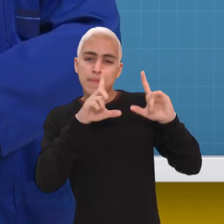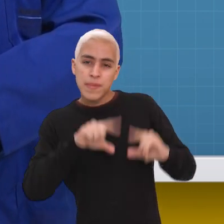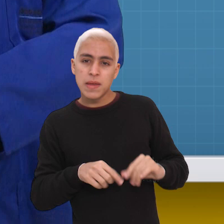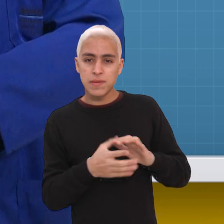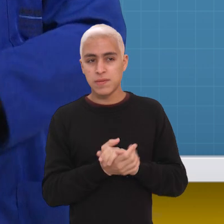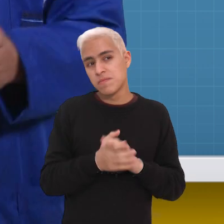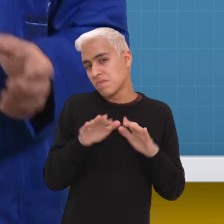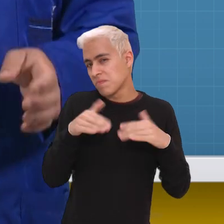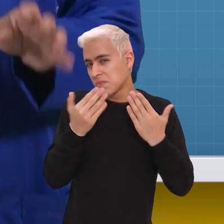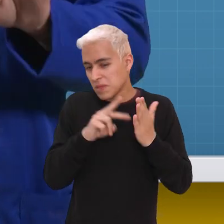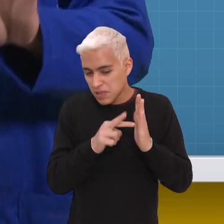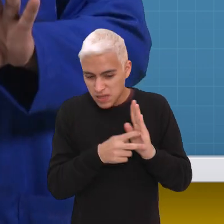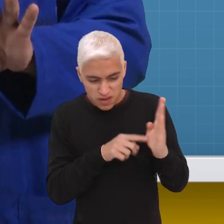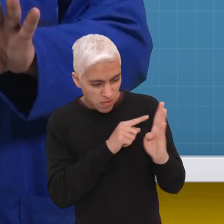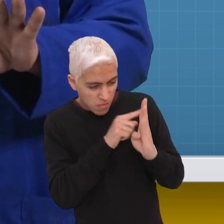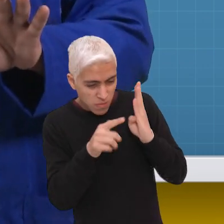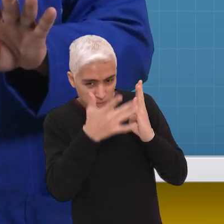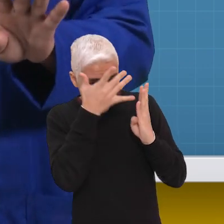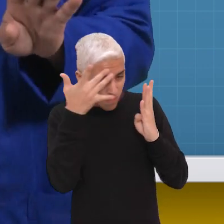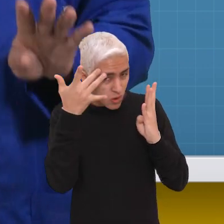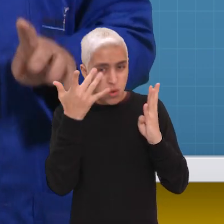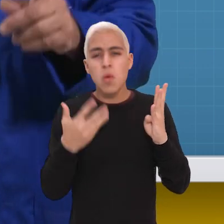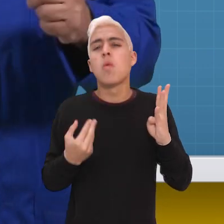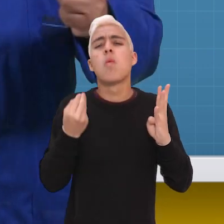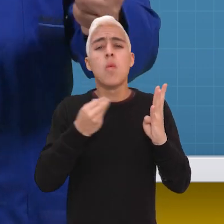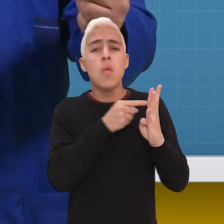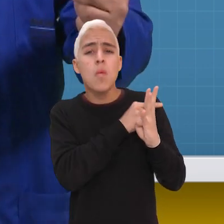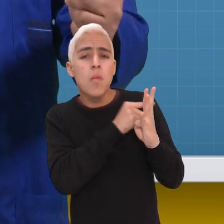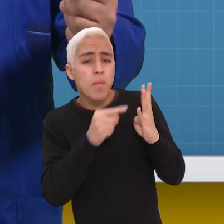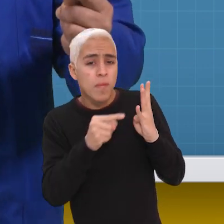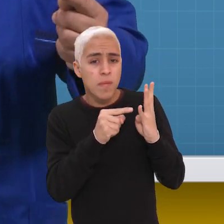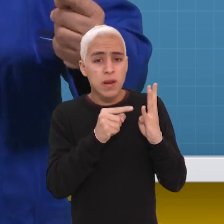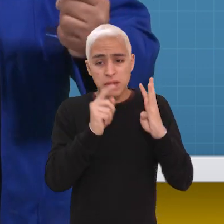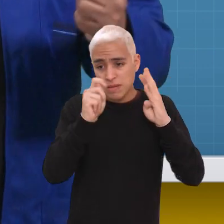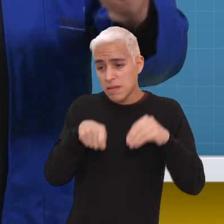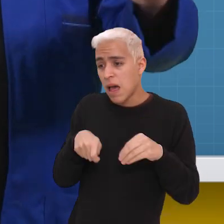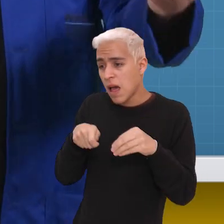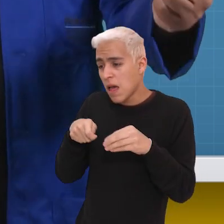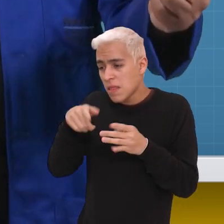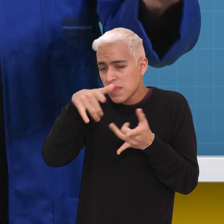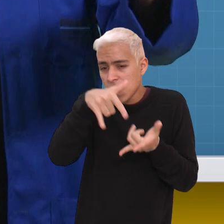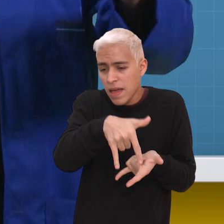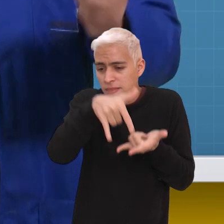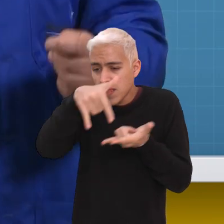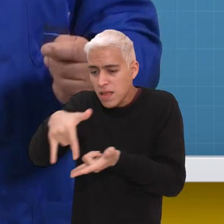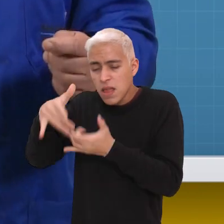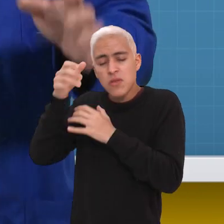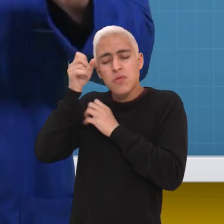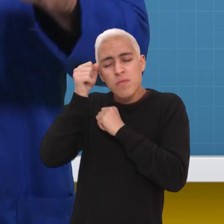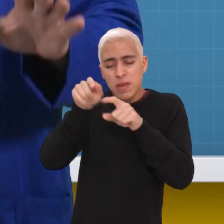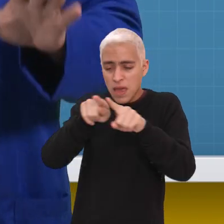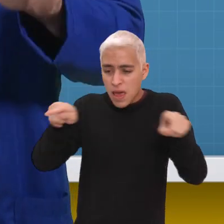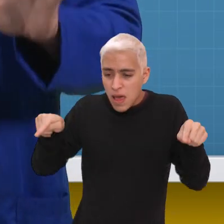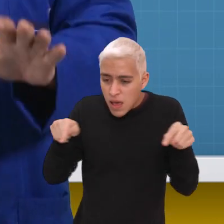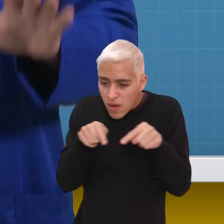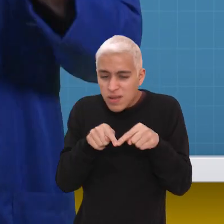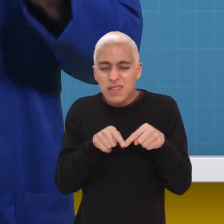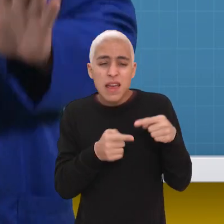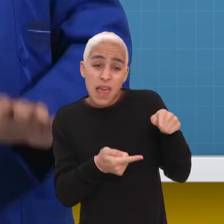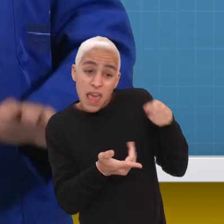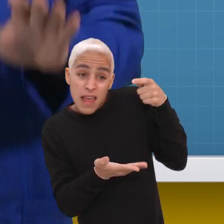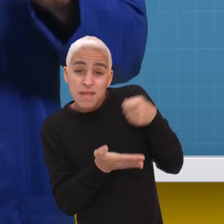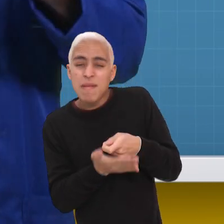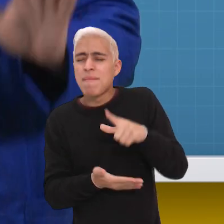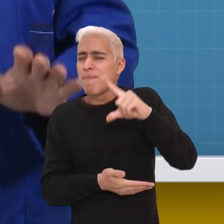Né? Ou seja, 4 pessoas. Como que eles se acomodariam nesses quartos de maneira a pagar